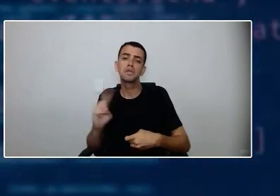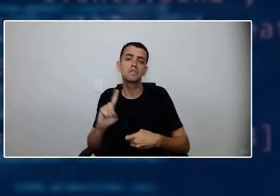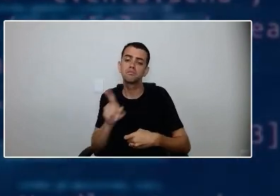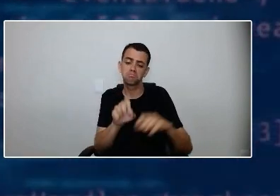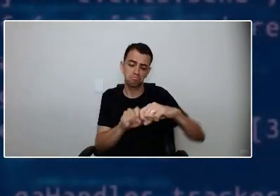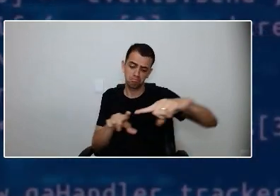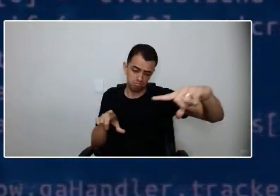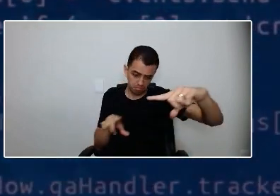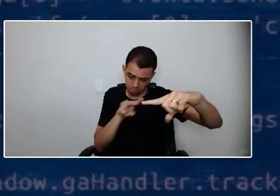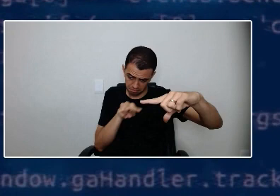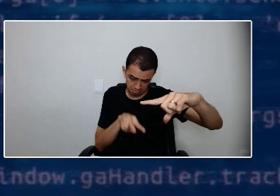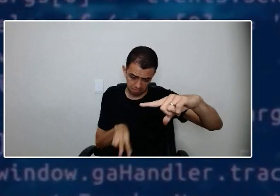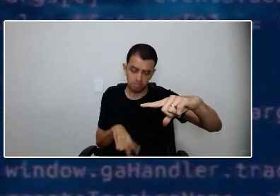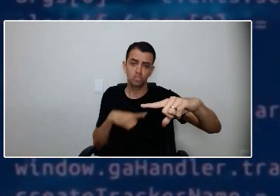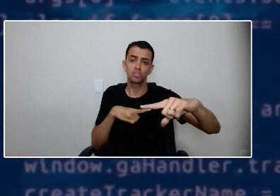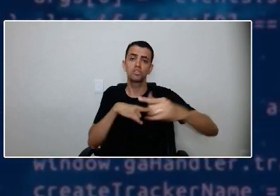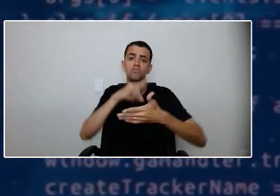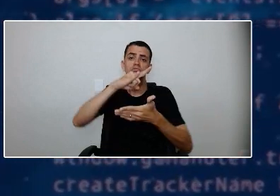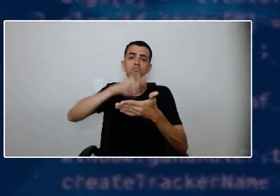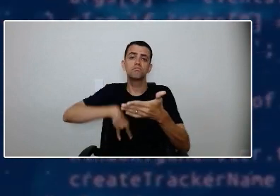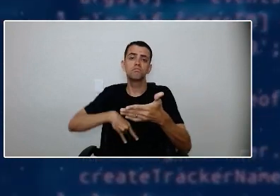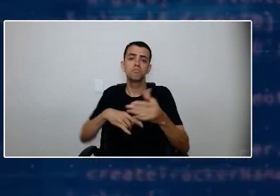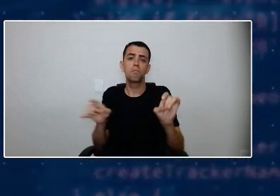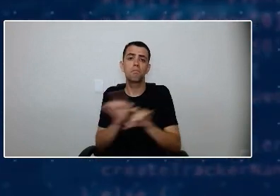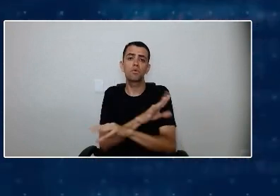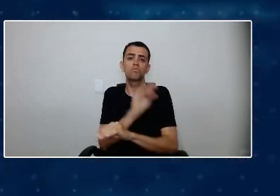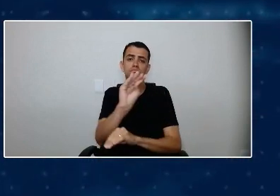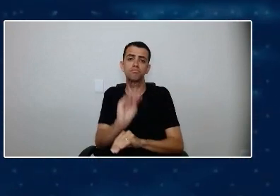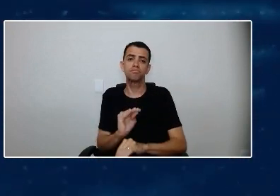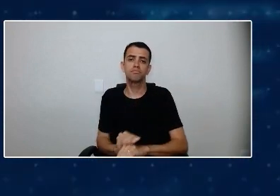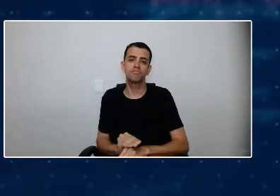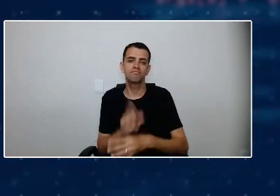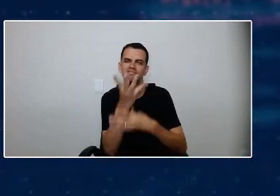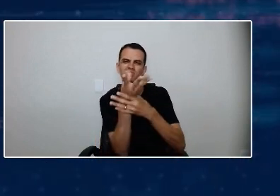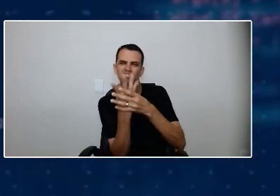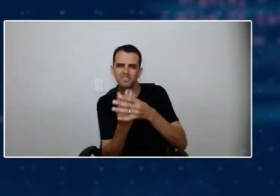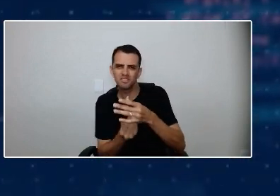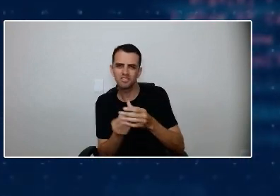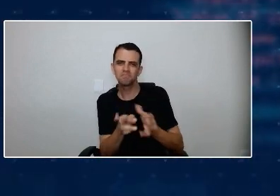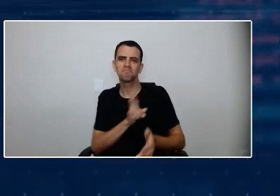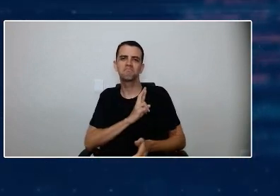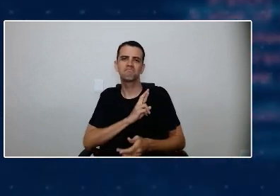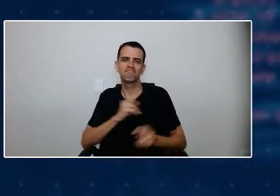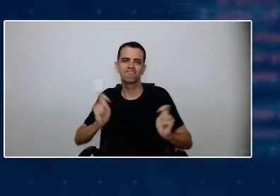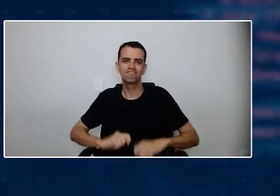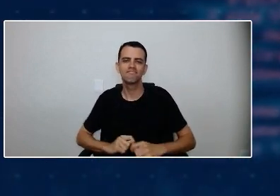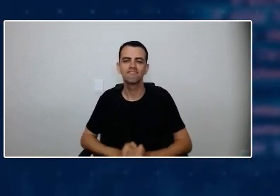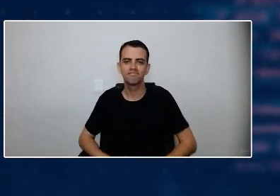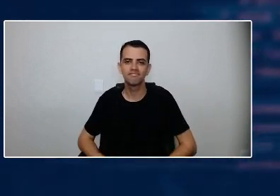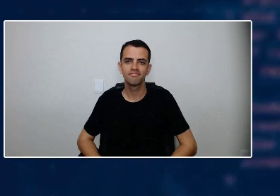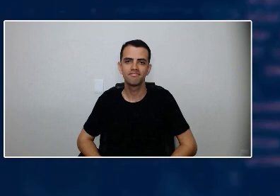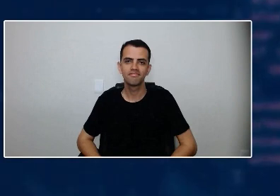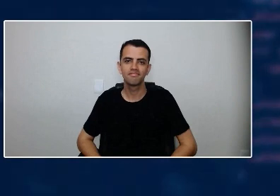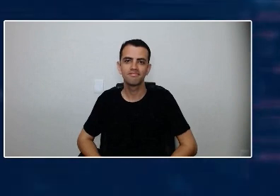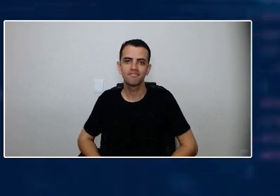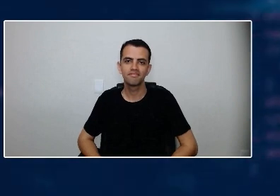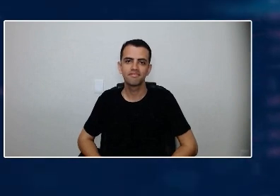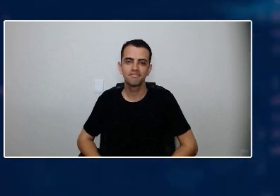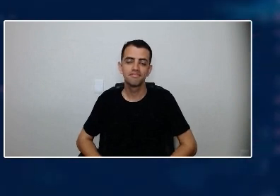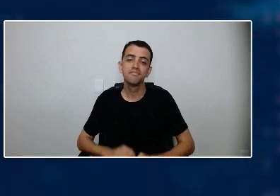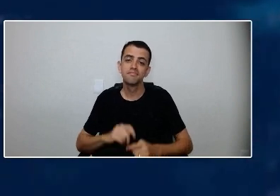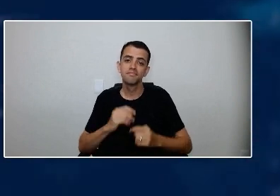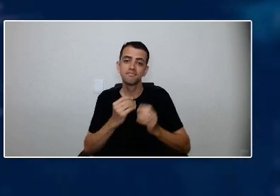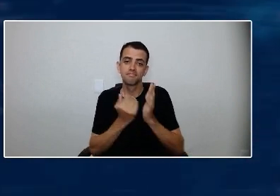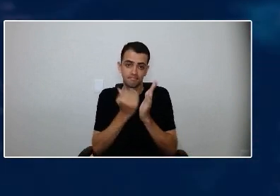tudo certo é um filtro simples você chega no resultado eh abrindo um pouquinho mais aqui